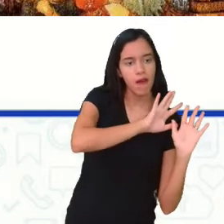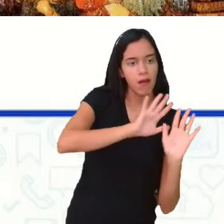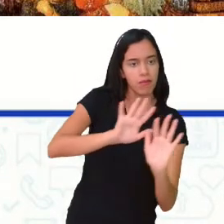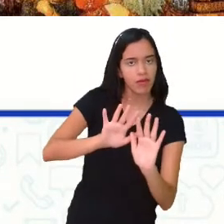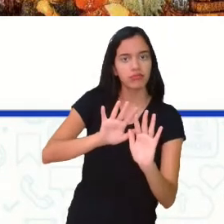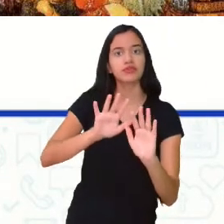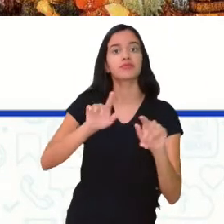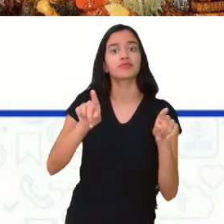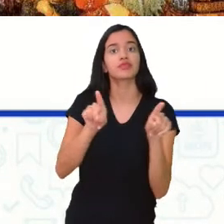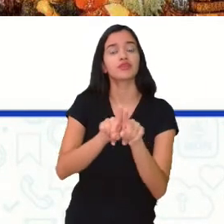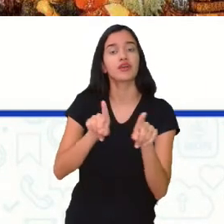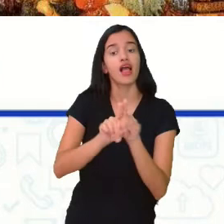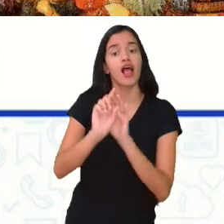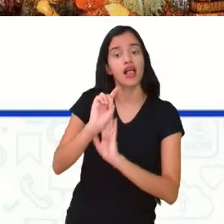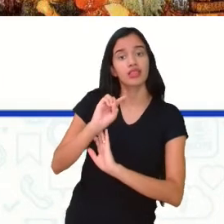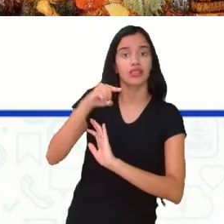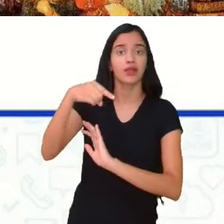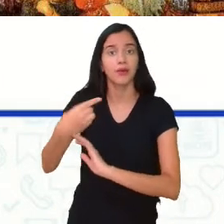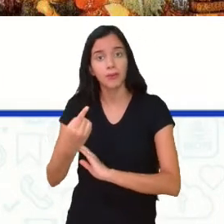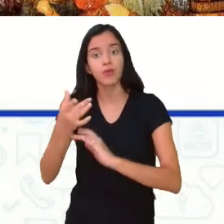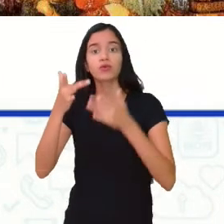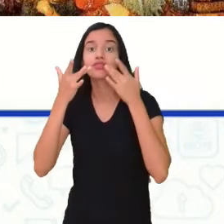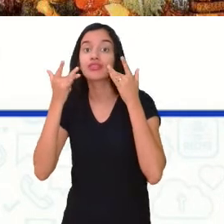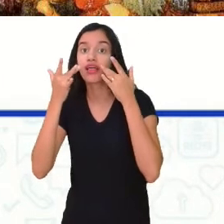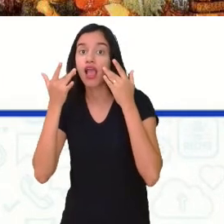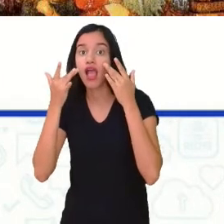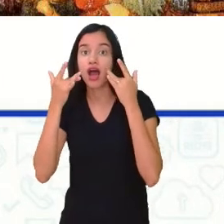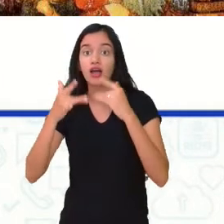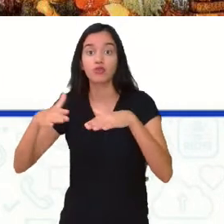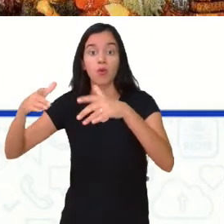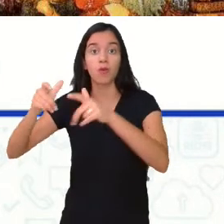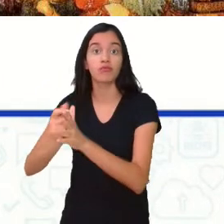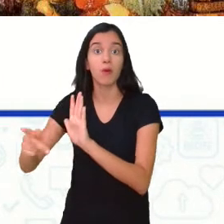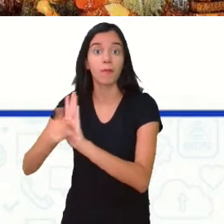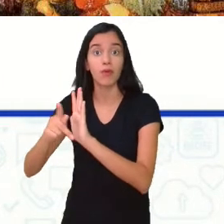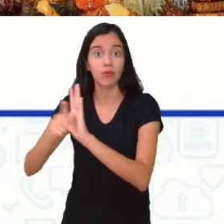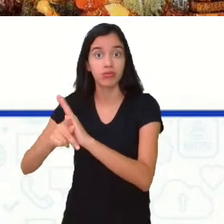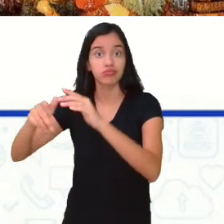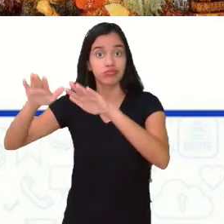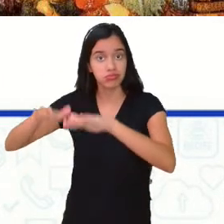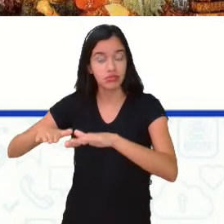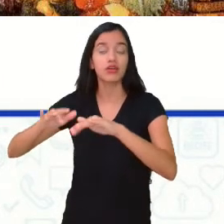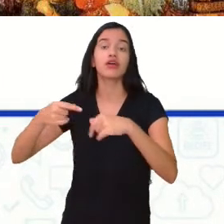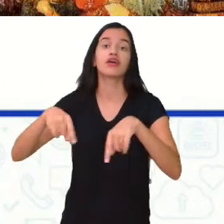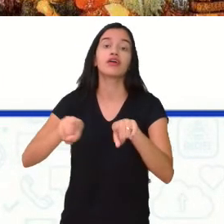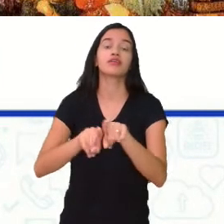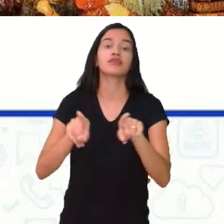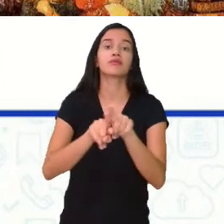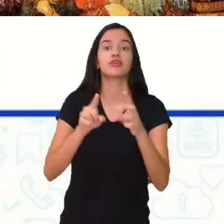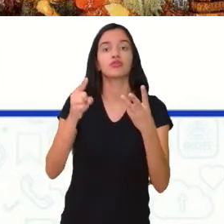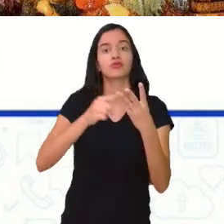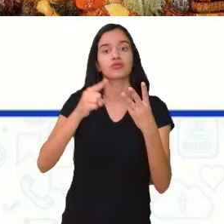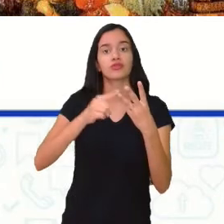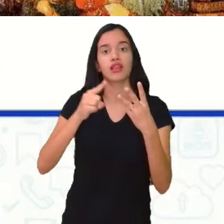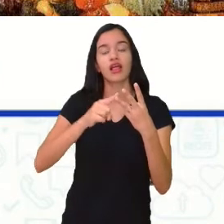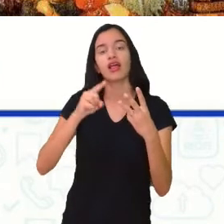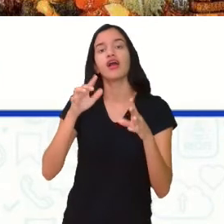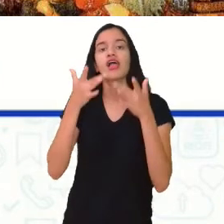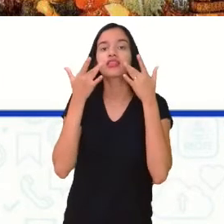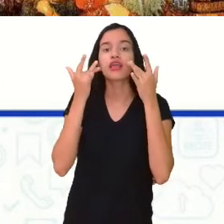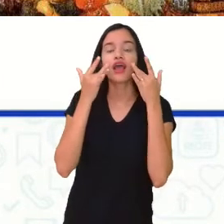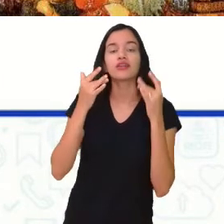do coro, e depois ia para o teatro. Então, depois, mais para frente, o teatro medieval,